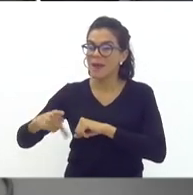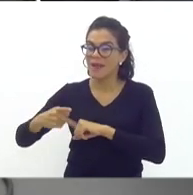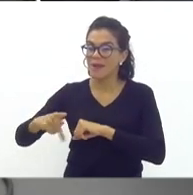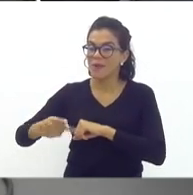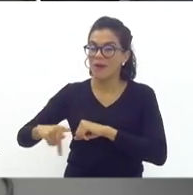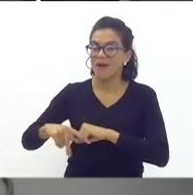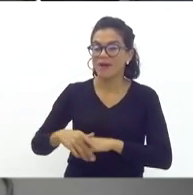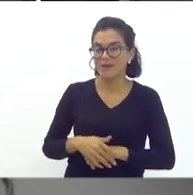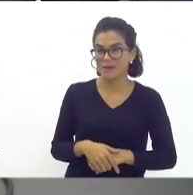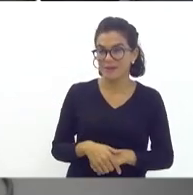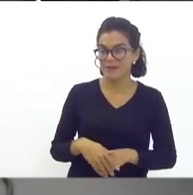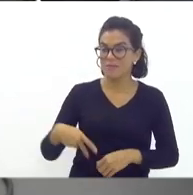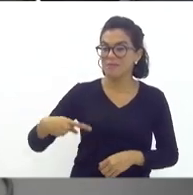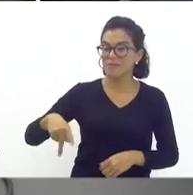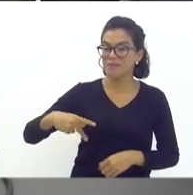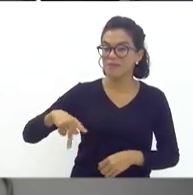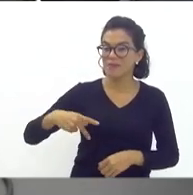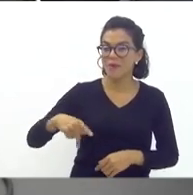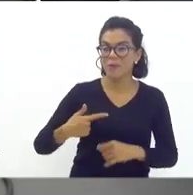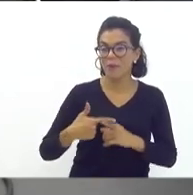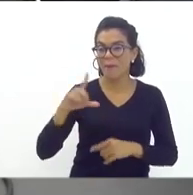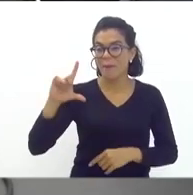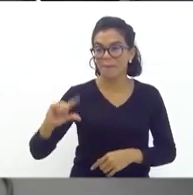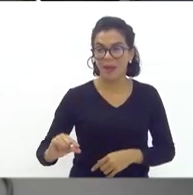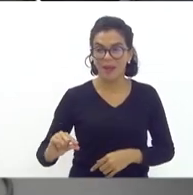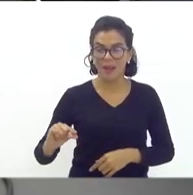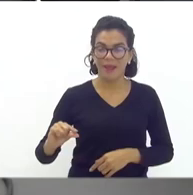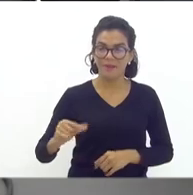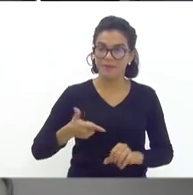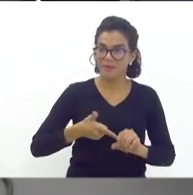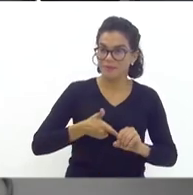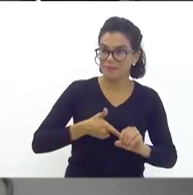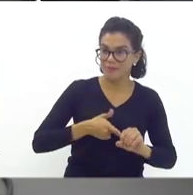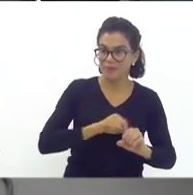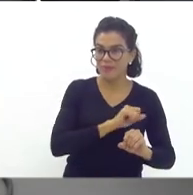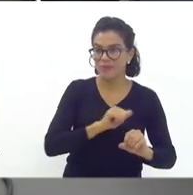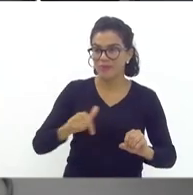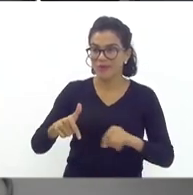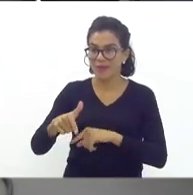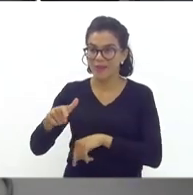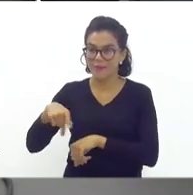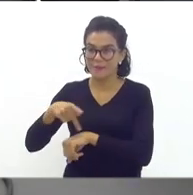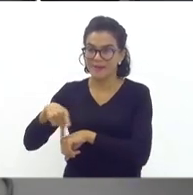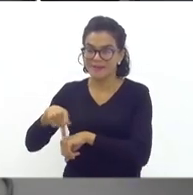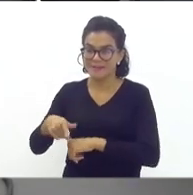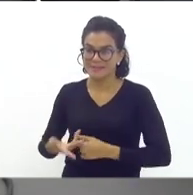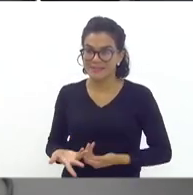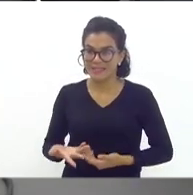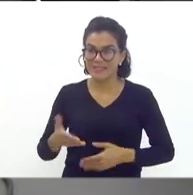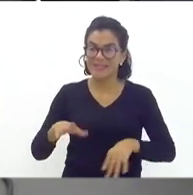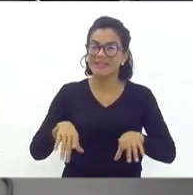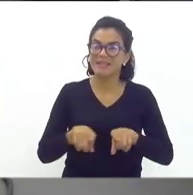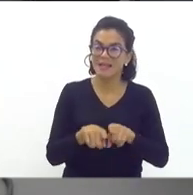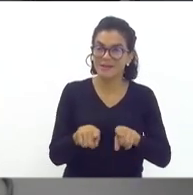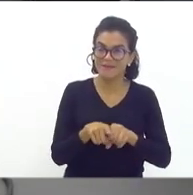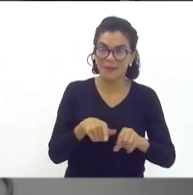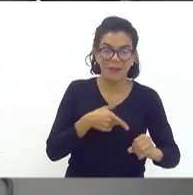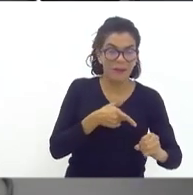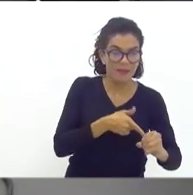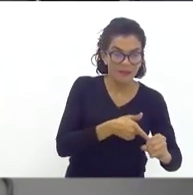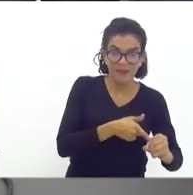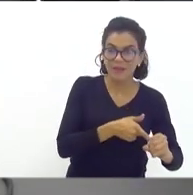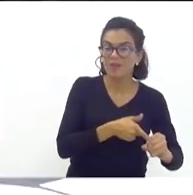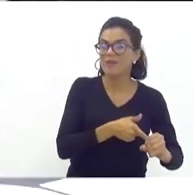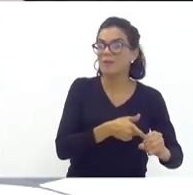estados para outro país que é muito mais barato combustível ficou indo do lado e lá até separa o posto de gasolina do turista